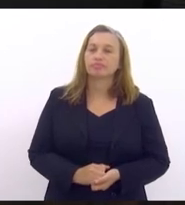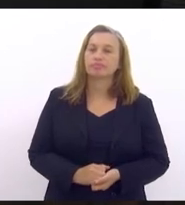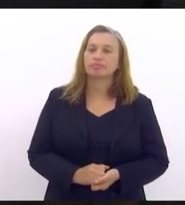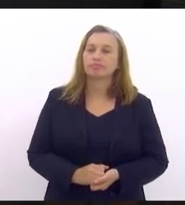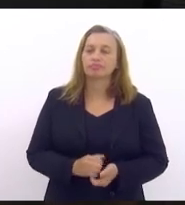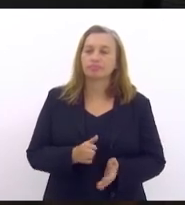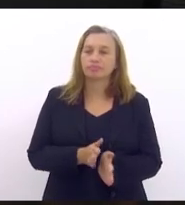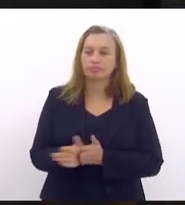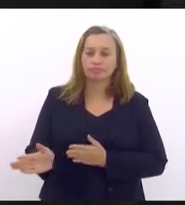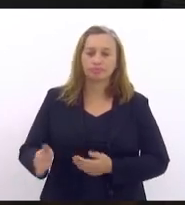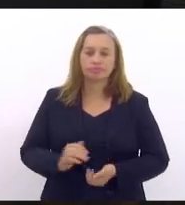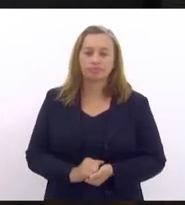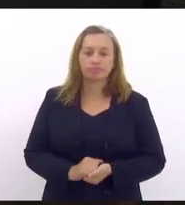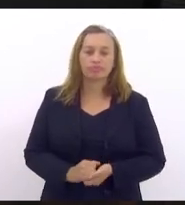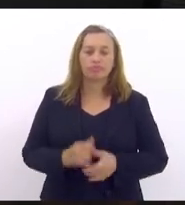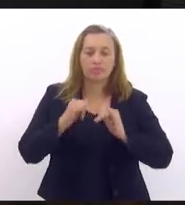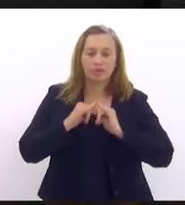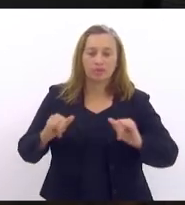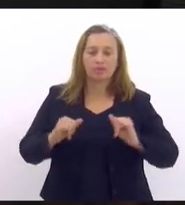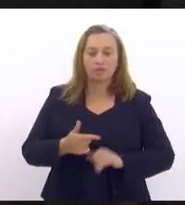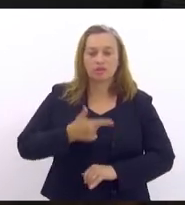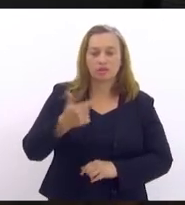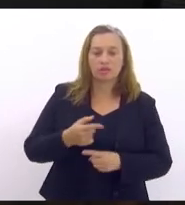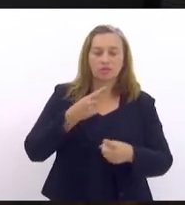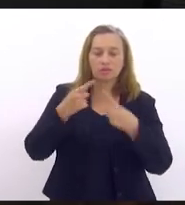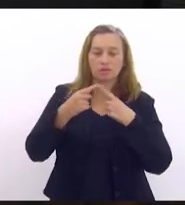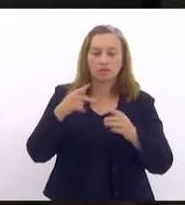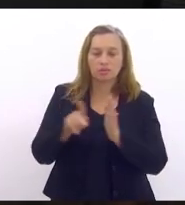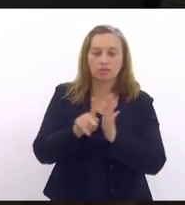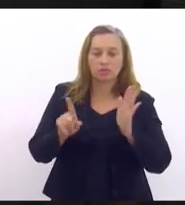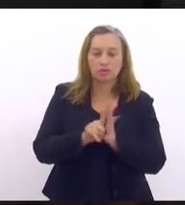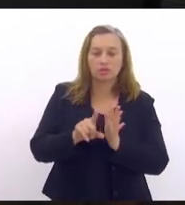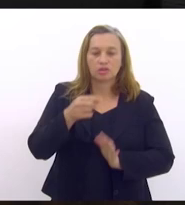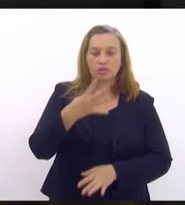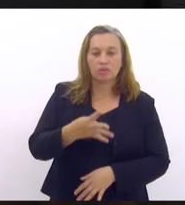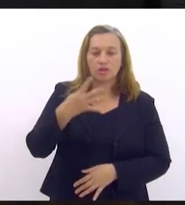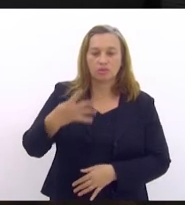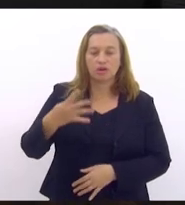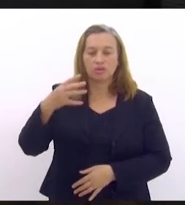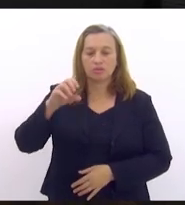Vai autógrafo. Anuncio, em segunda discussão, projeto de lei número